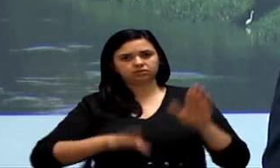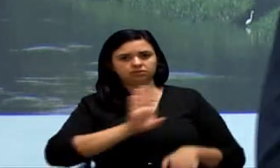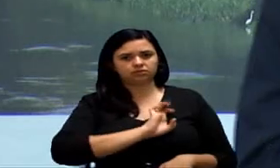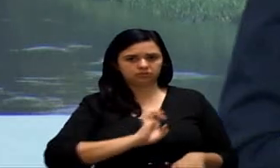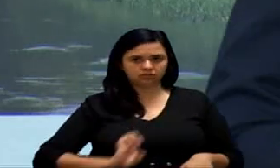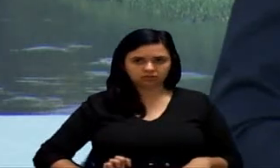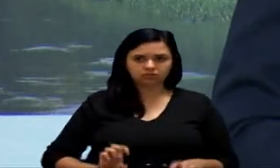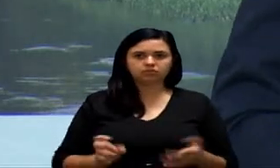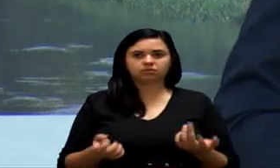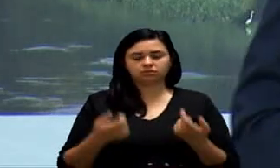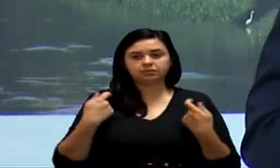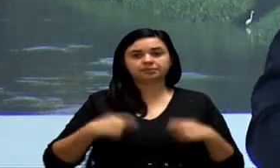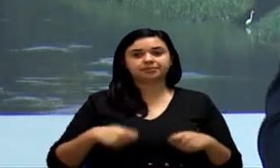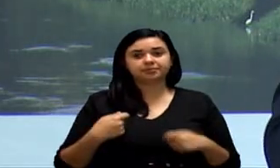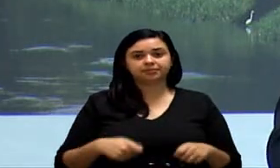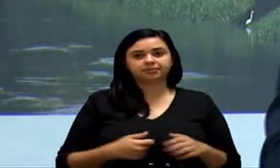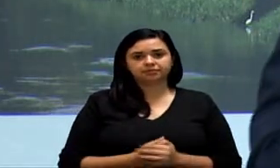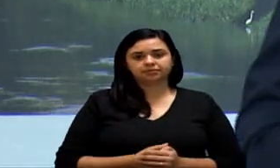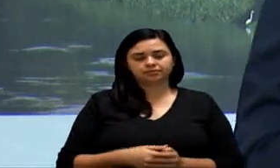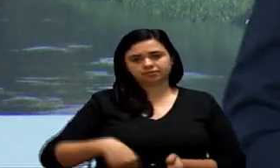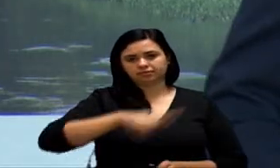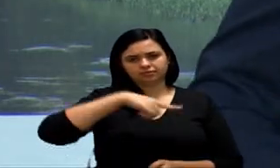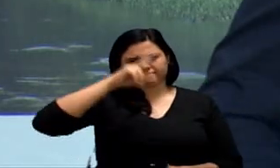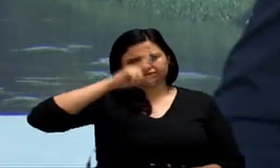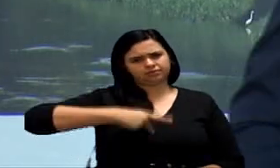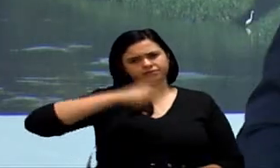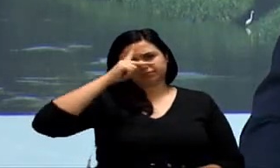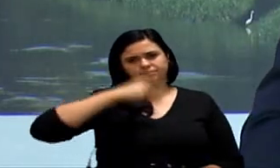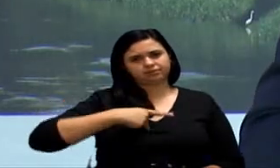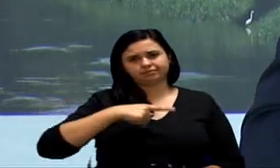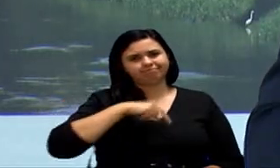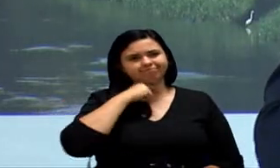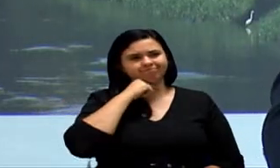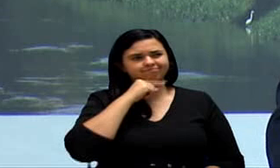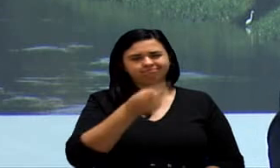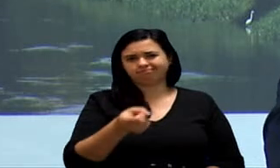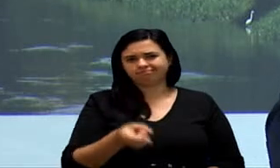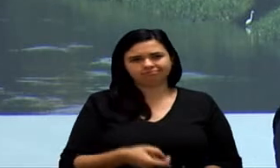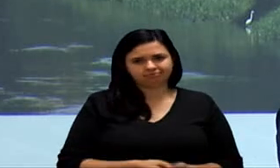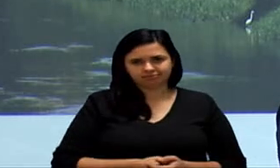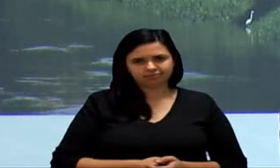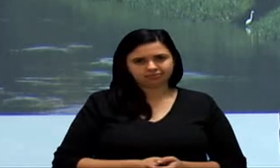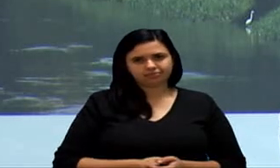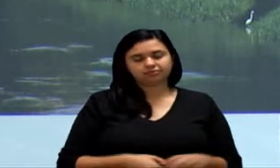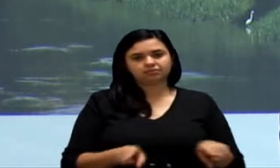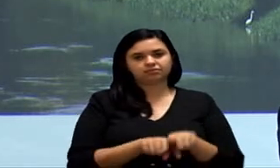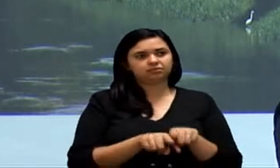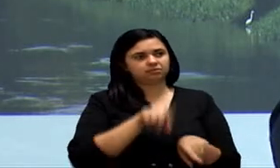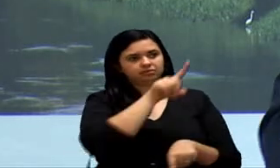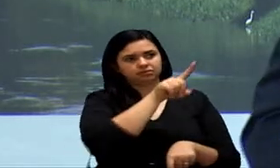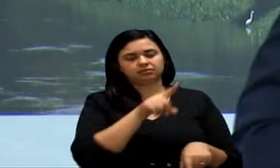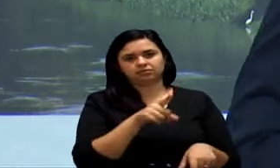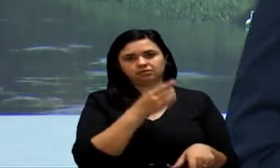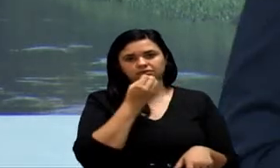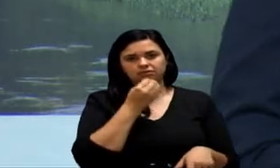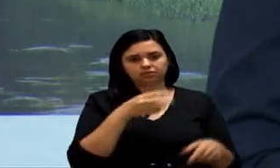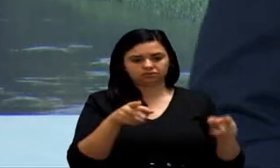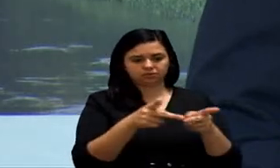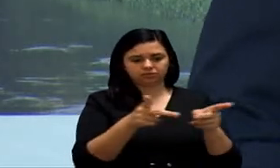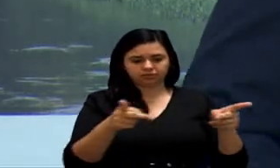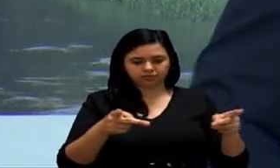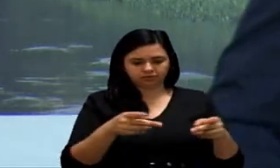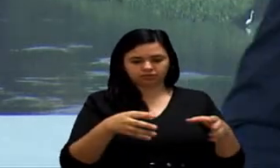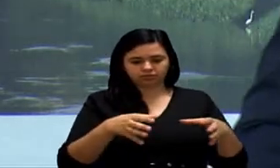aqui citando também. A gente não é nada sozinho, vereadoras também. A unidade do Bom Prato. Ontem fui falar com o